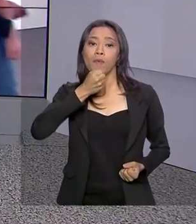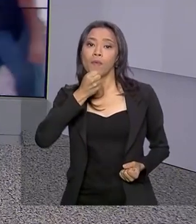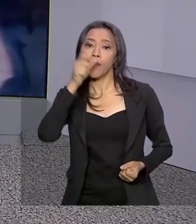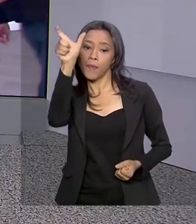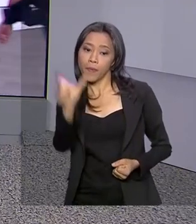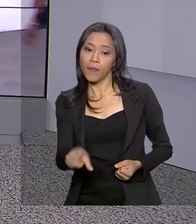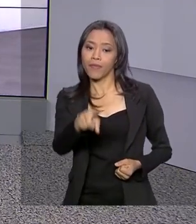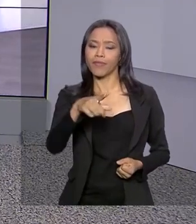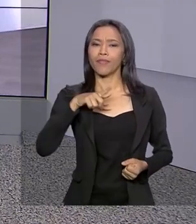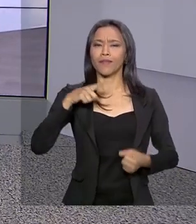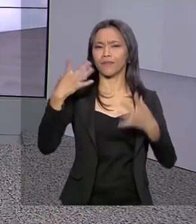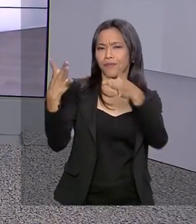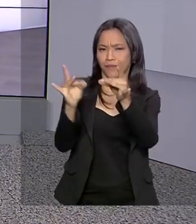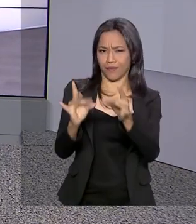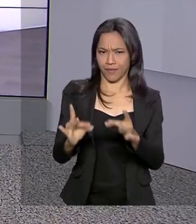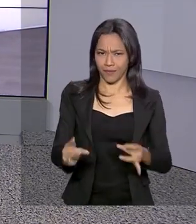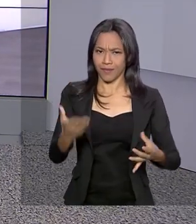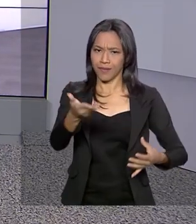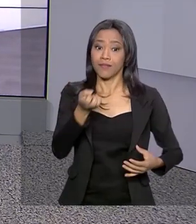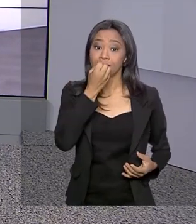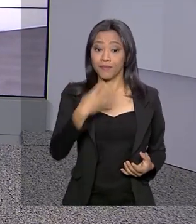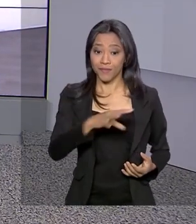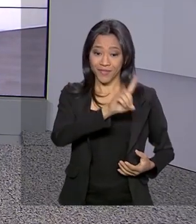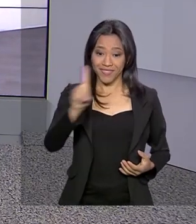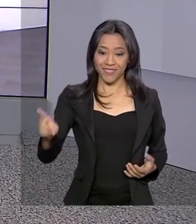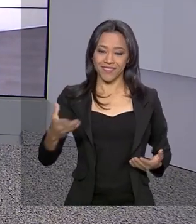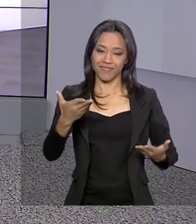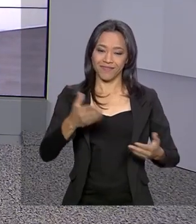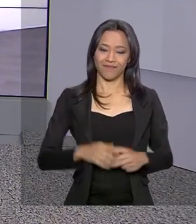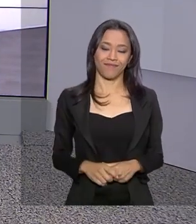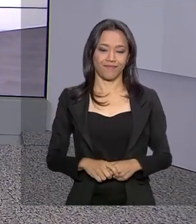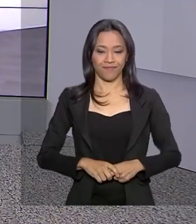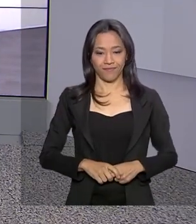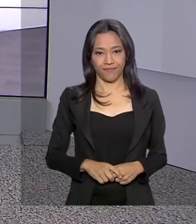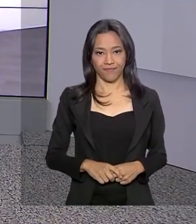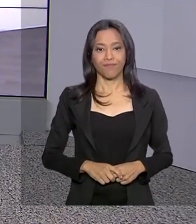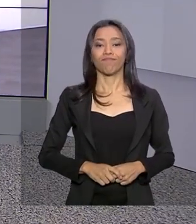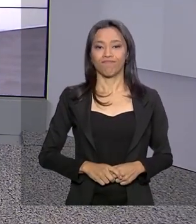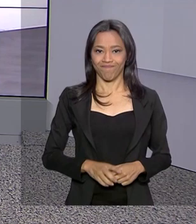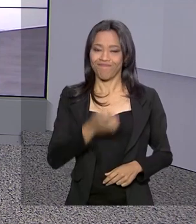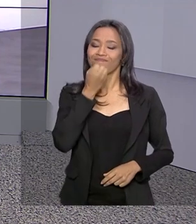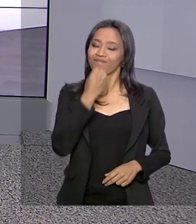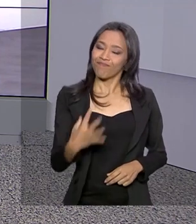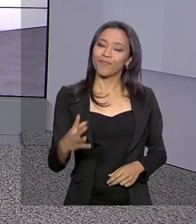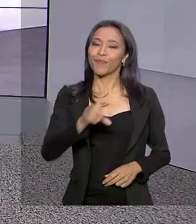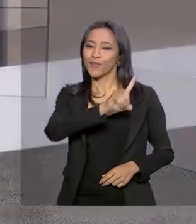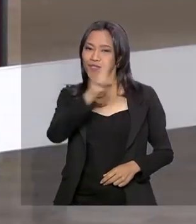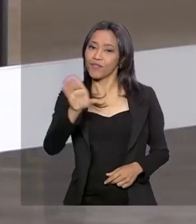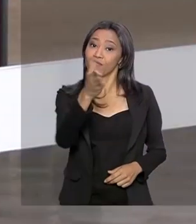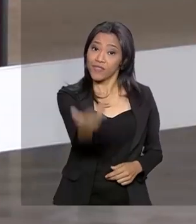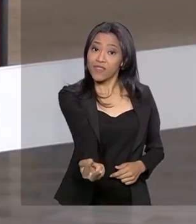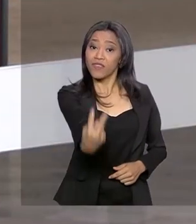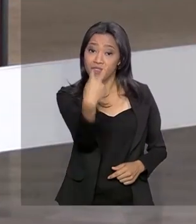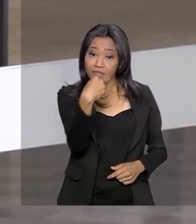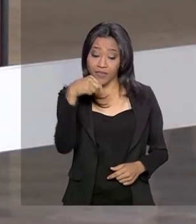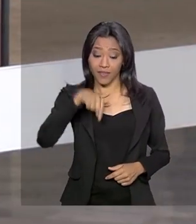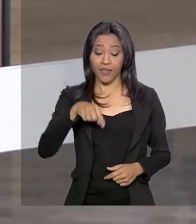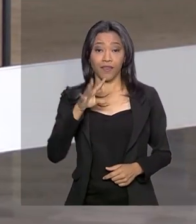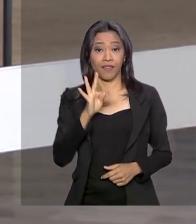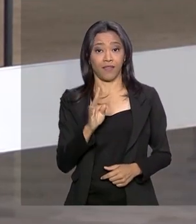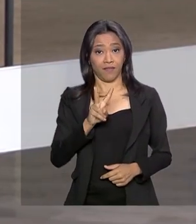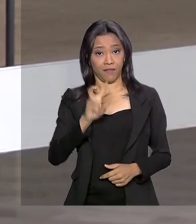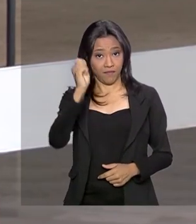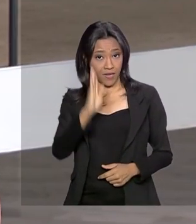de holanda tem os detalhes pra gente bomdia.lu bom dia pra você marca bom dia pra você que acompanha a tv brasil